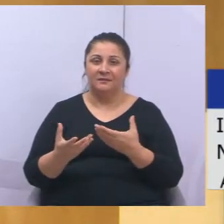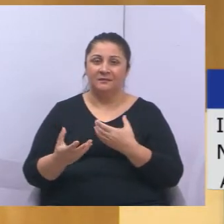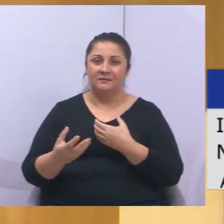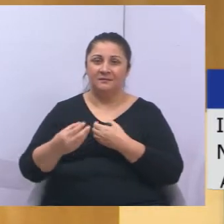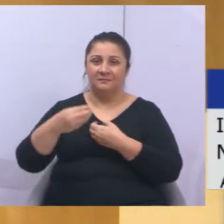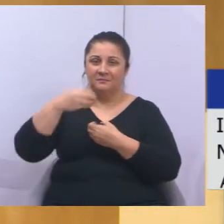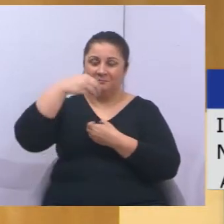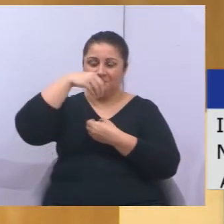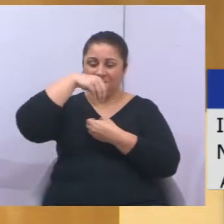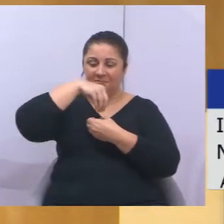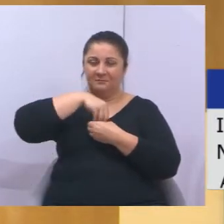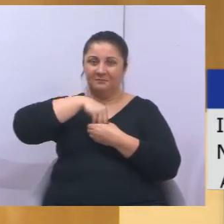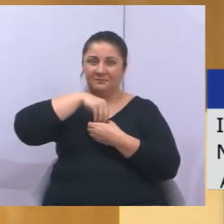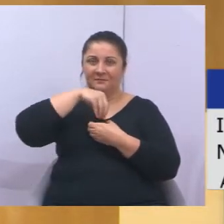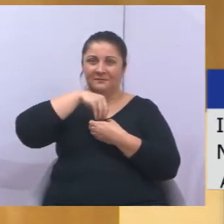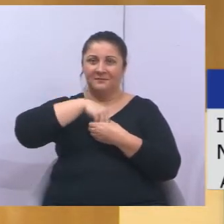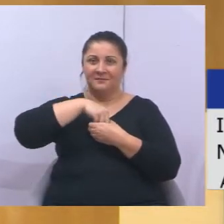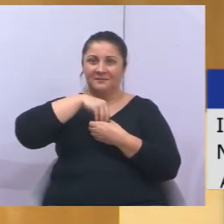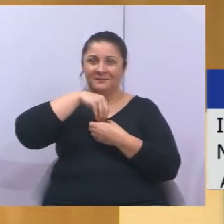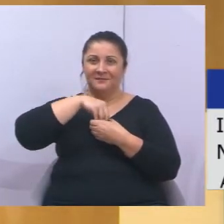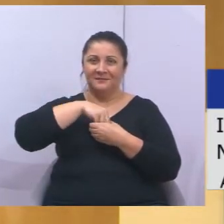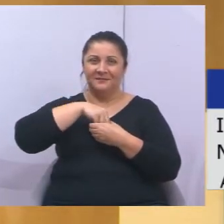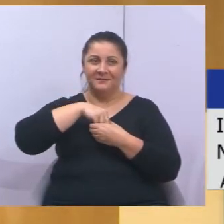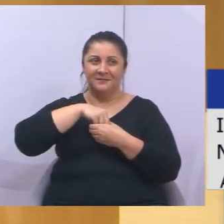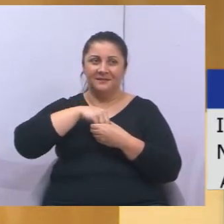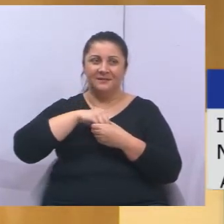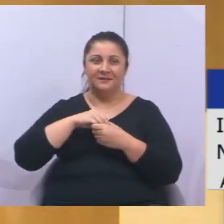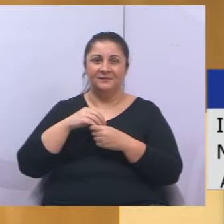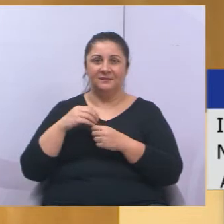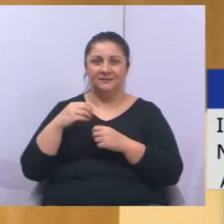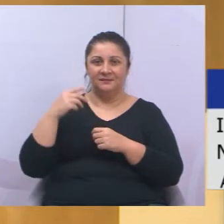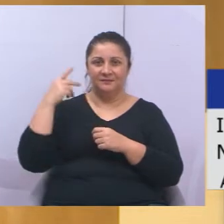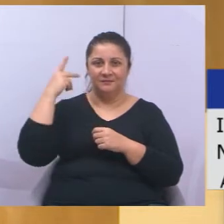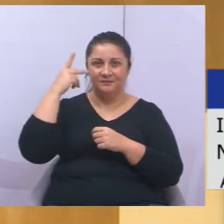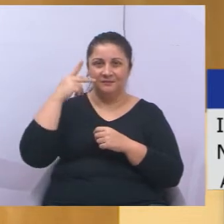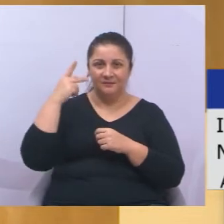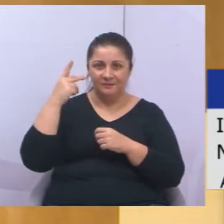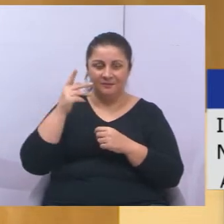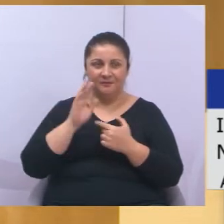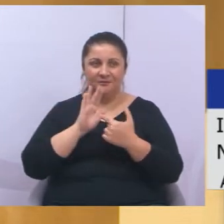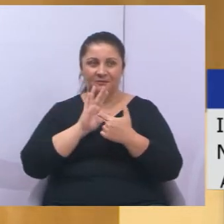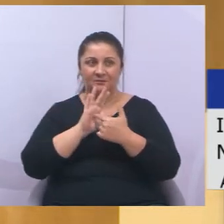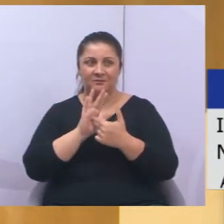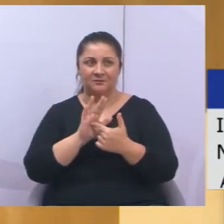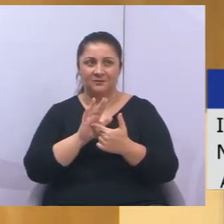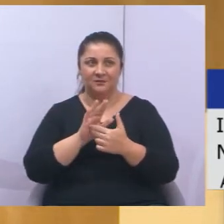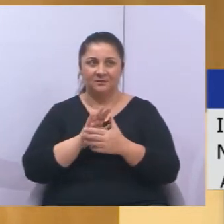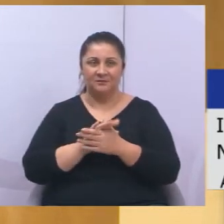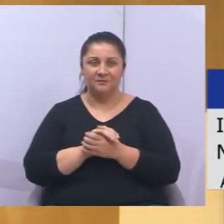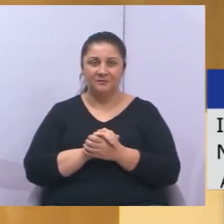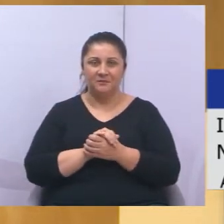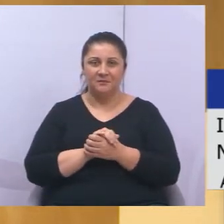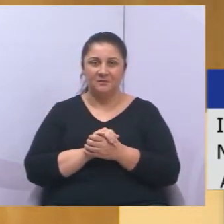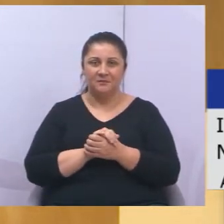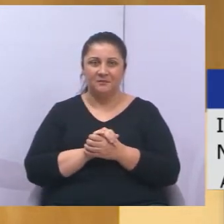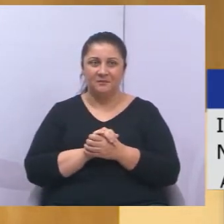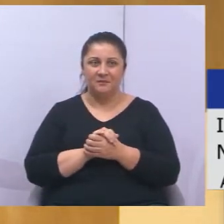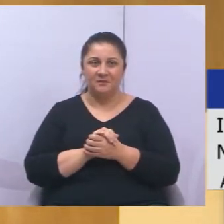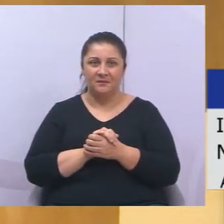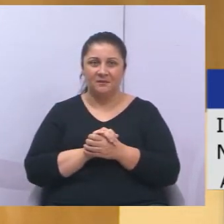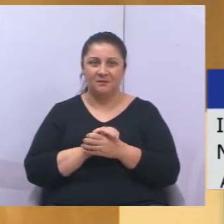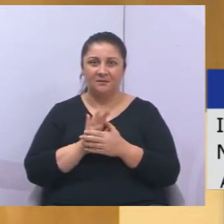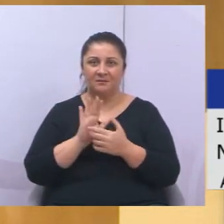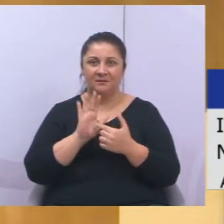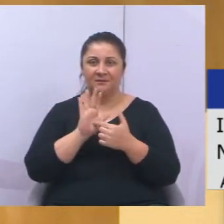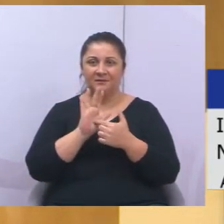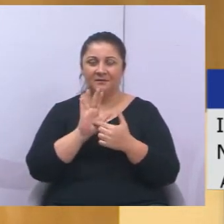deste vereador, apresentando para cada um de vocês, vereadores, que vão votar no nosso projeto, apresentando aí um